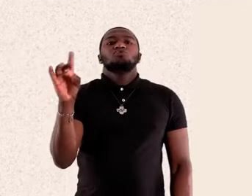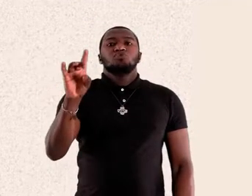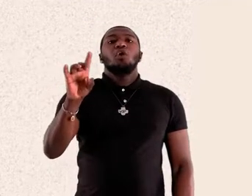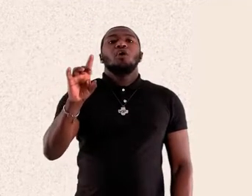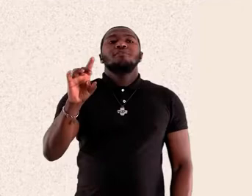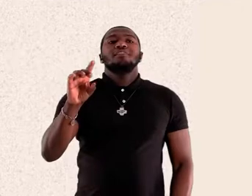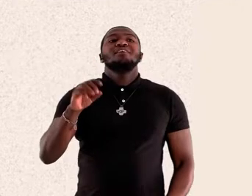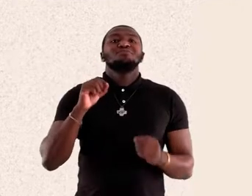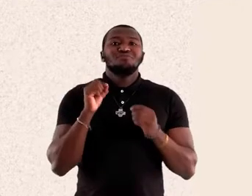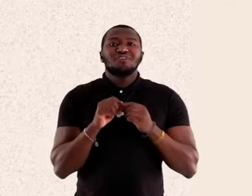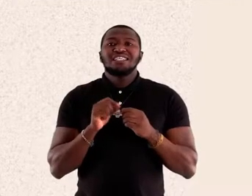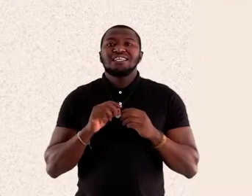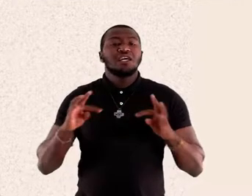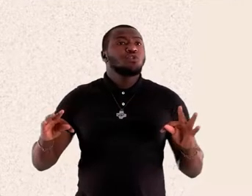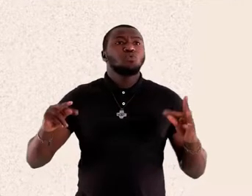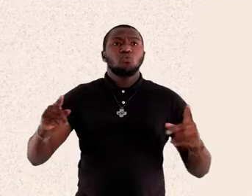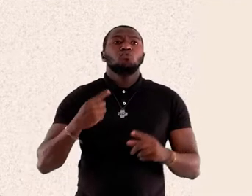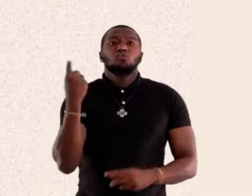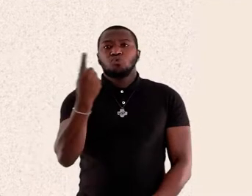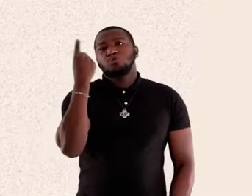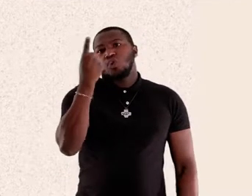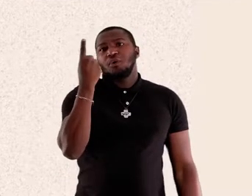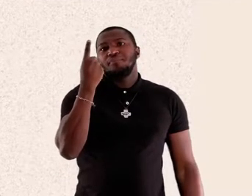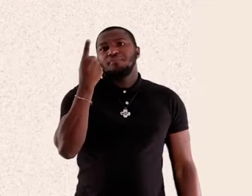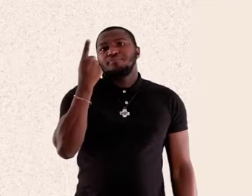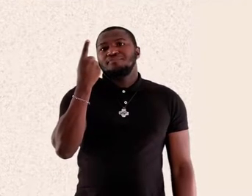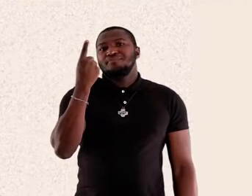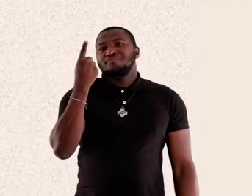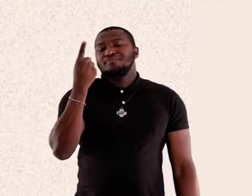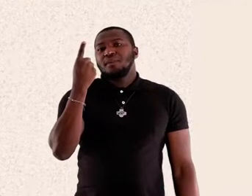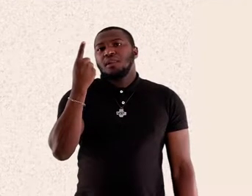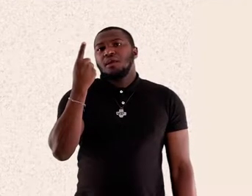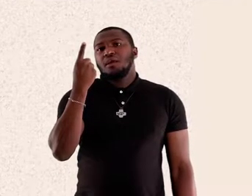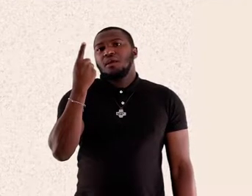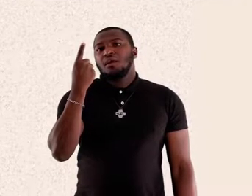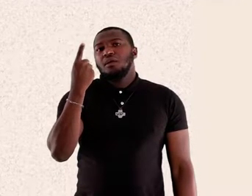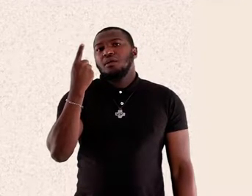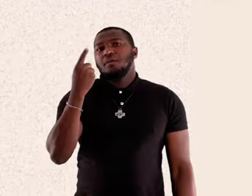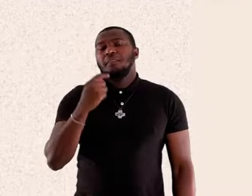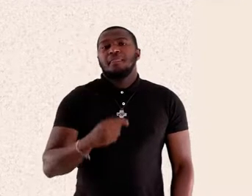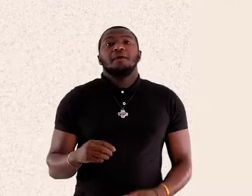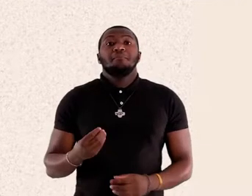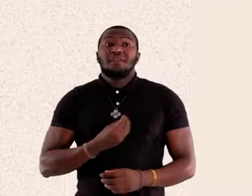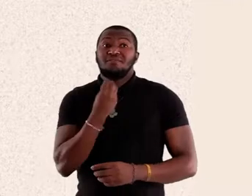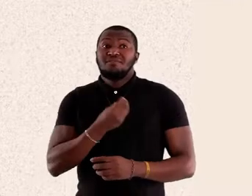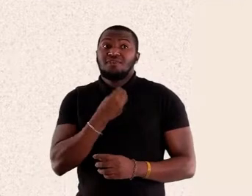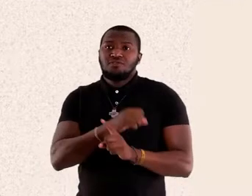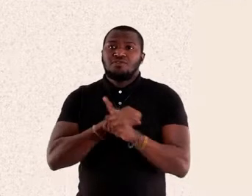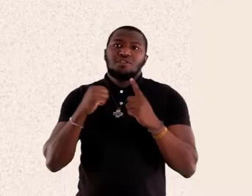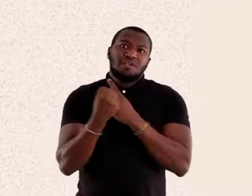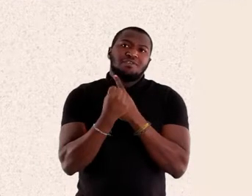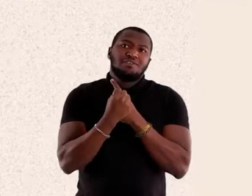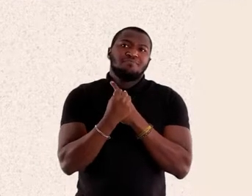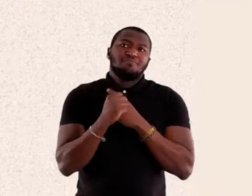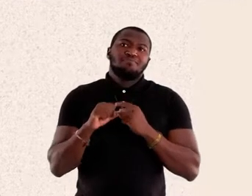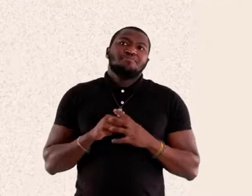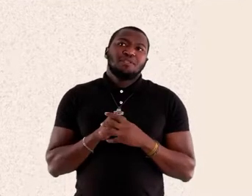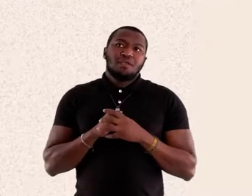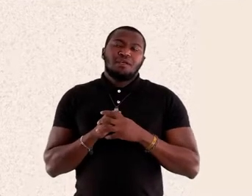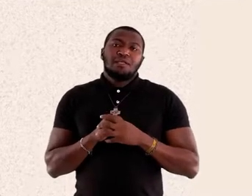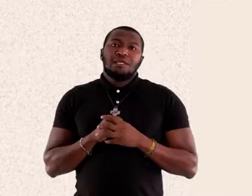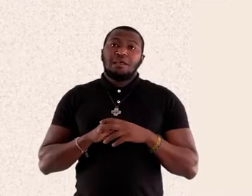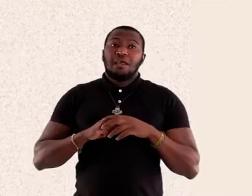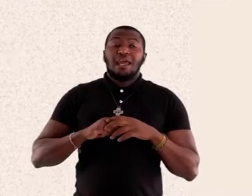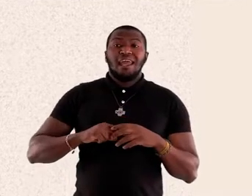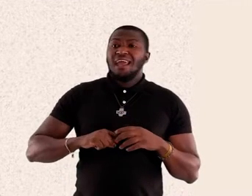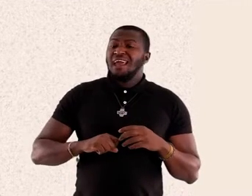sabe tudo que precisa a ser conhecido para a vida em sociedade sozinho que